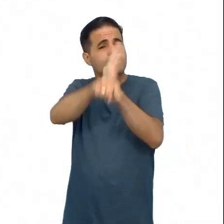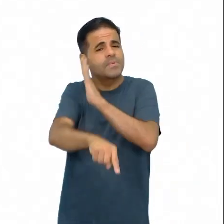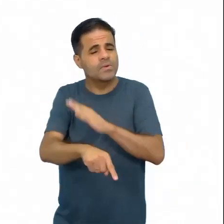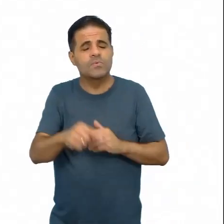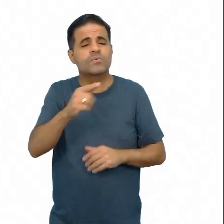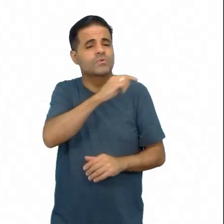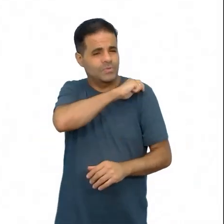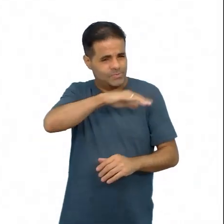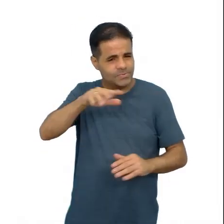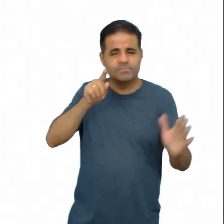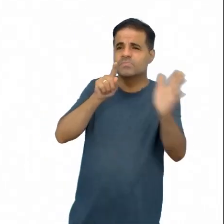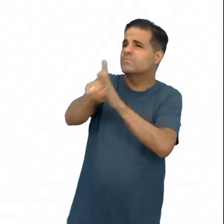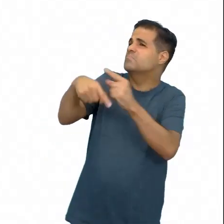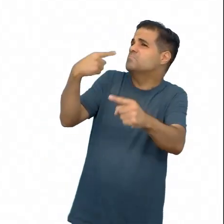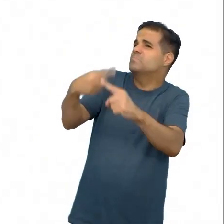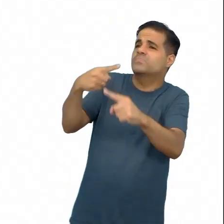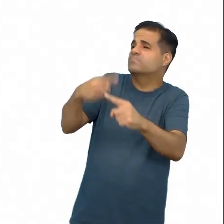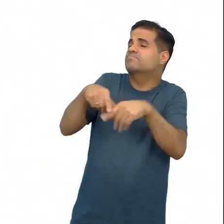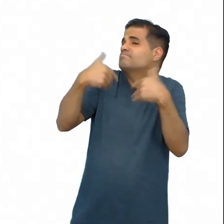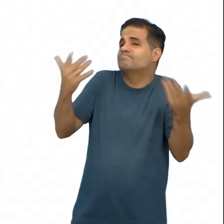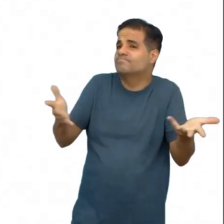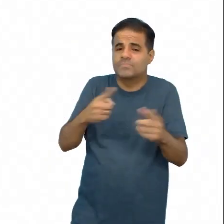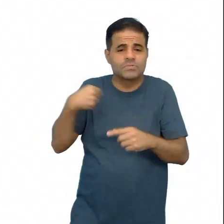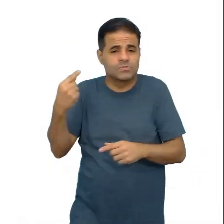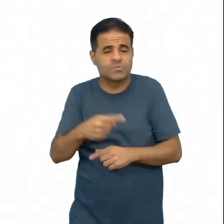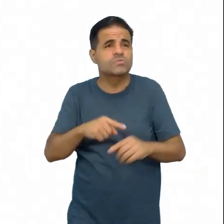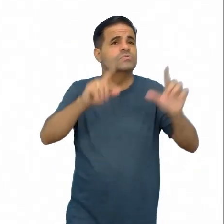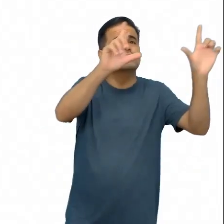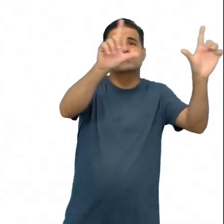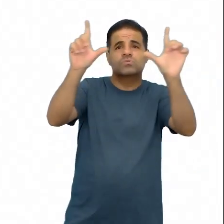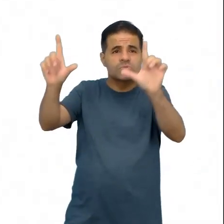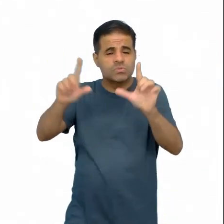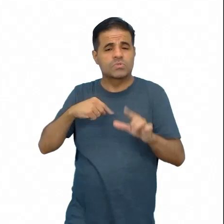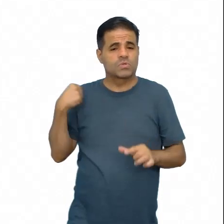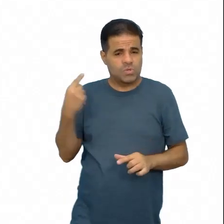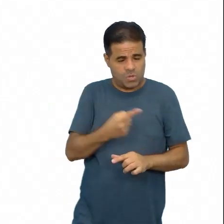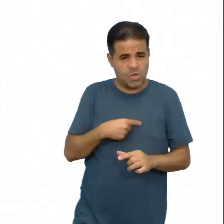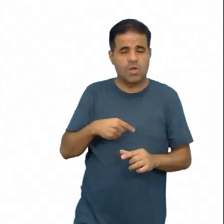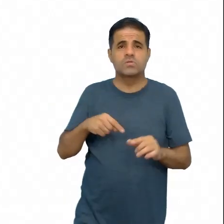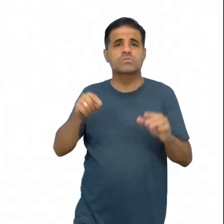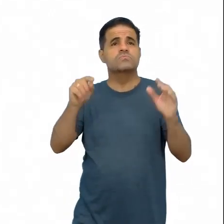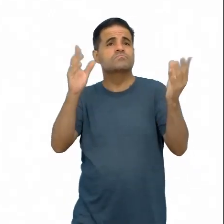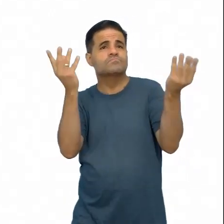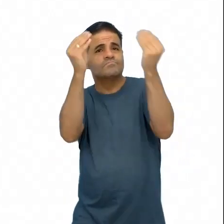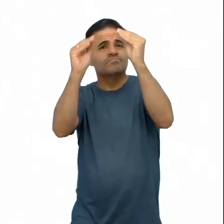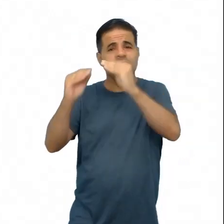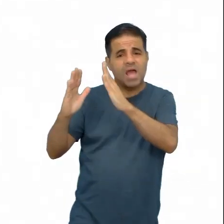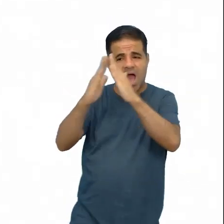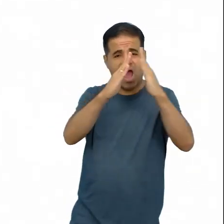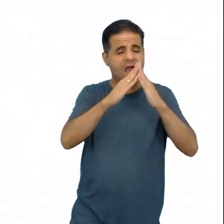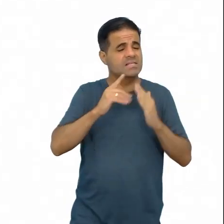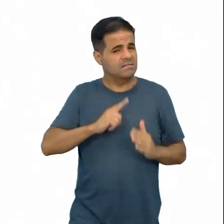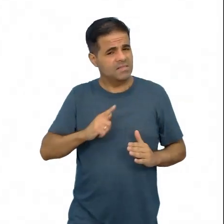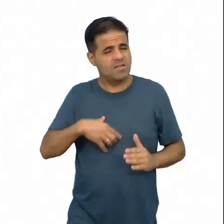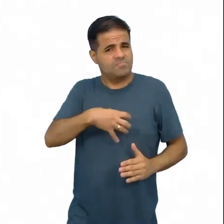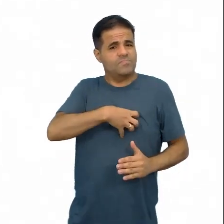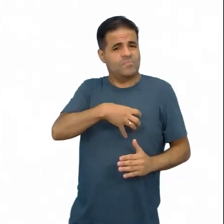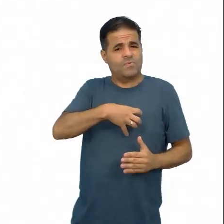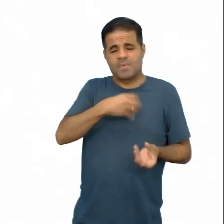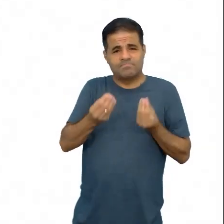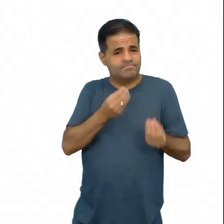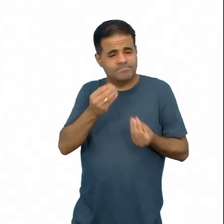né, para os nossos alunos. Por que será que os nossos ladrilhos, ou os nossos revestimentos das nossas casas, têm o formato